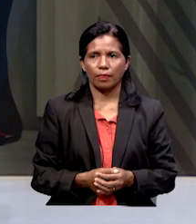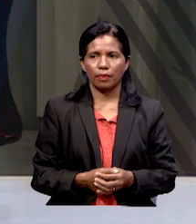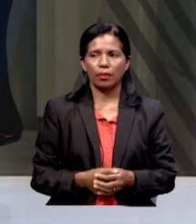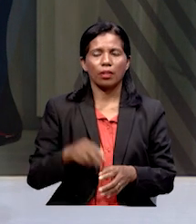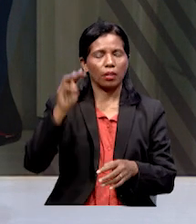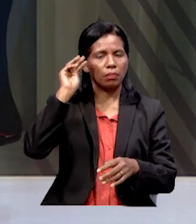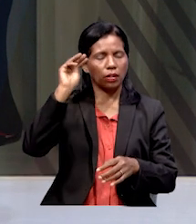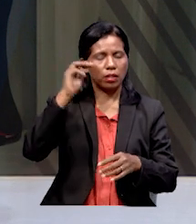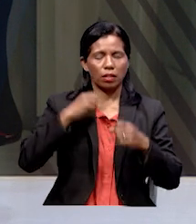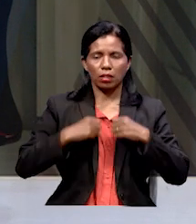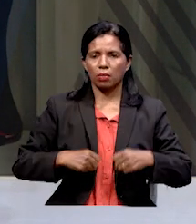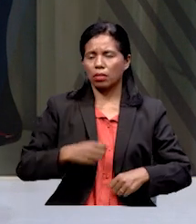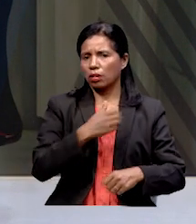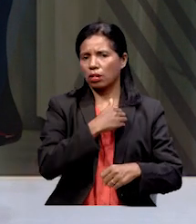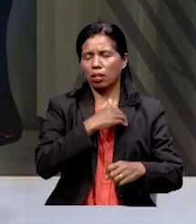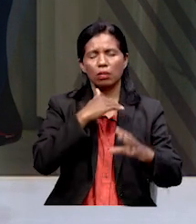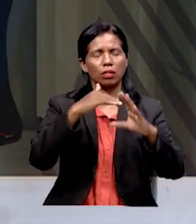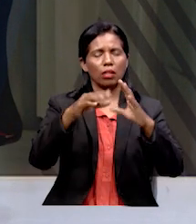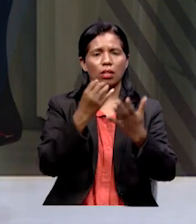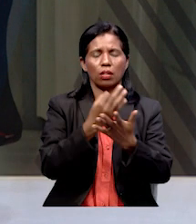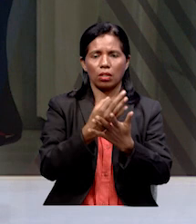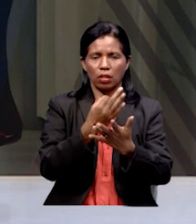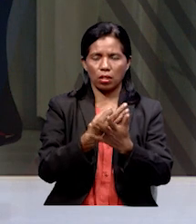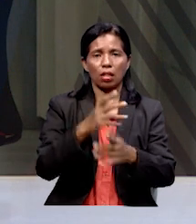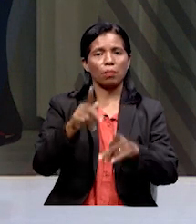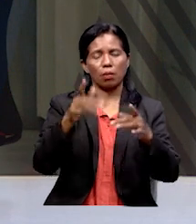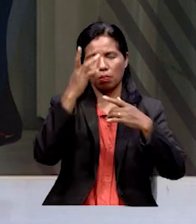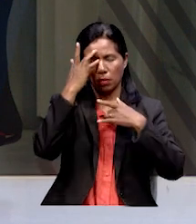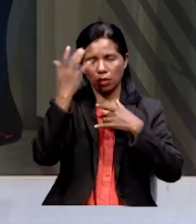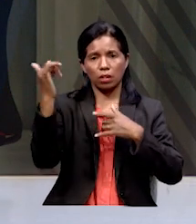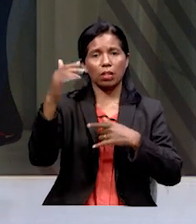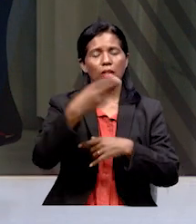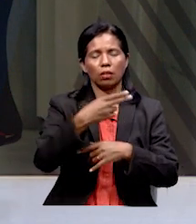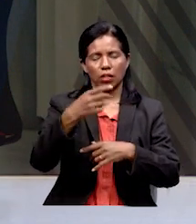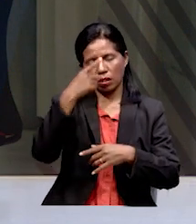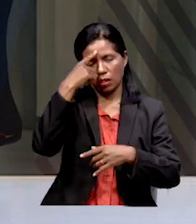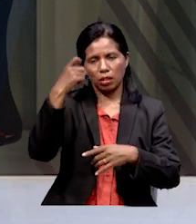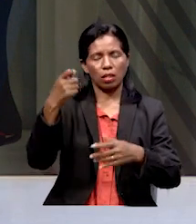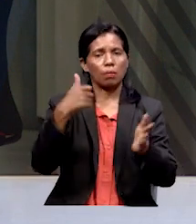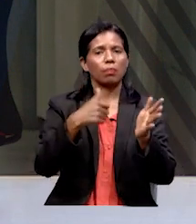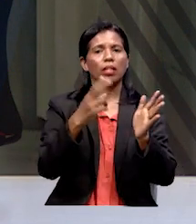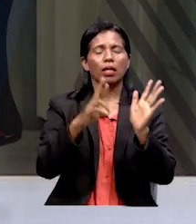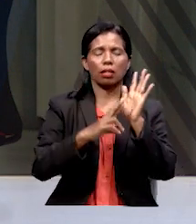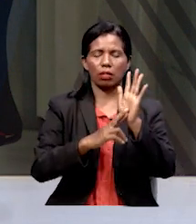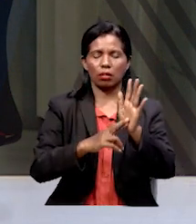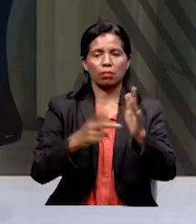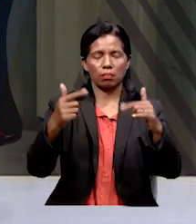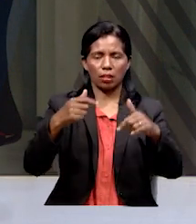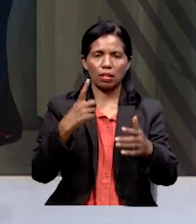O Ministério da Saúde será transferir o alojamento para pacientes SIRA também em voz sucedido mais tarde.